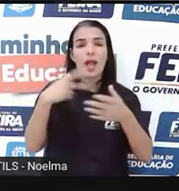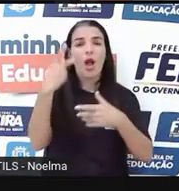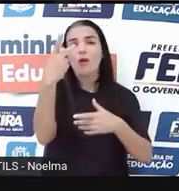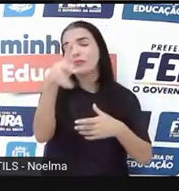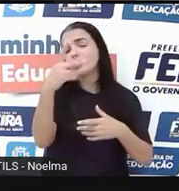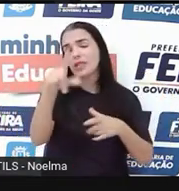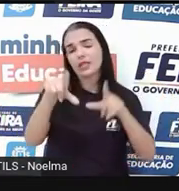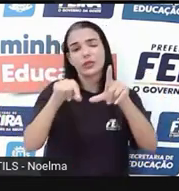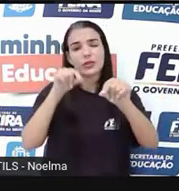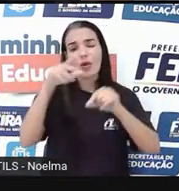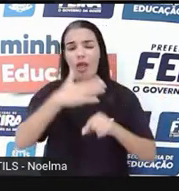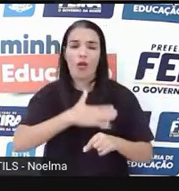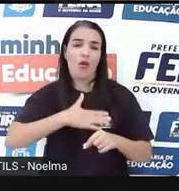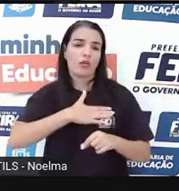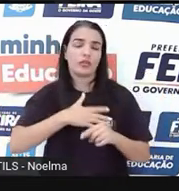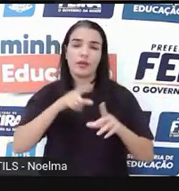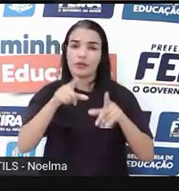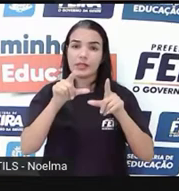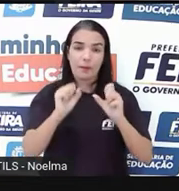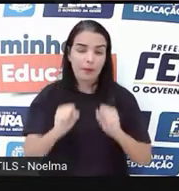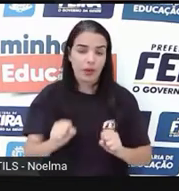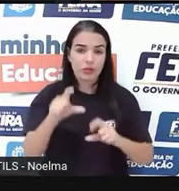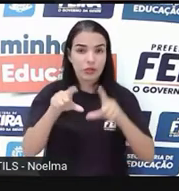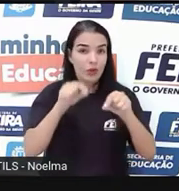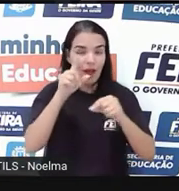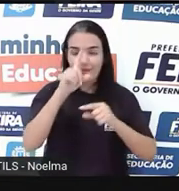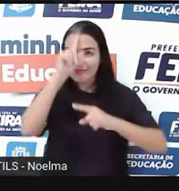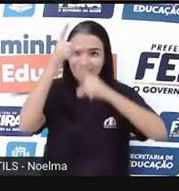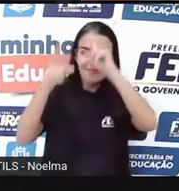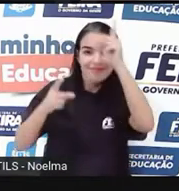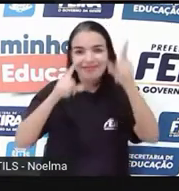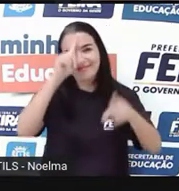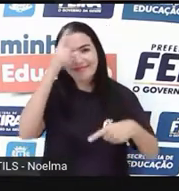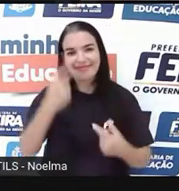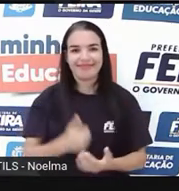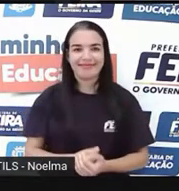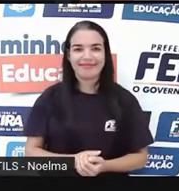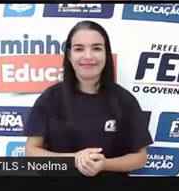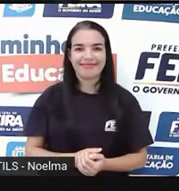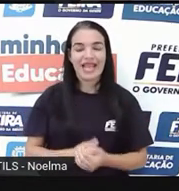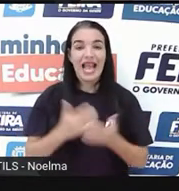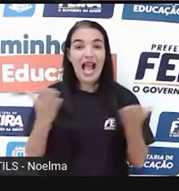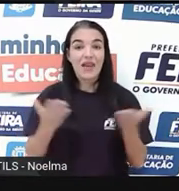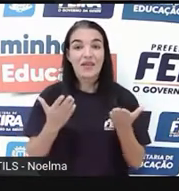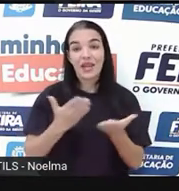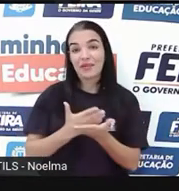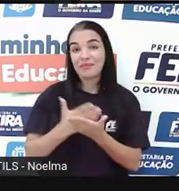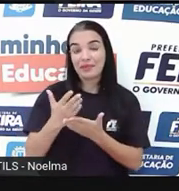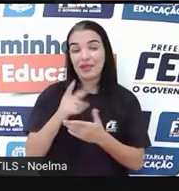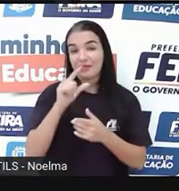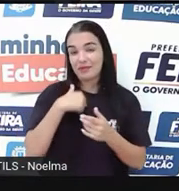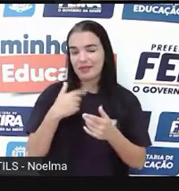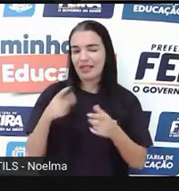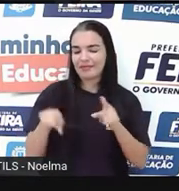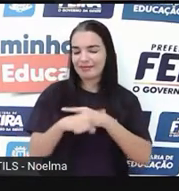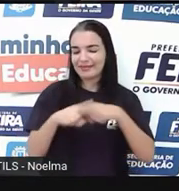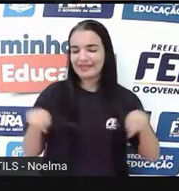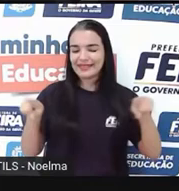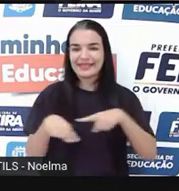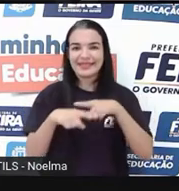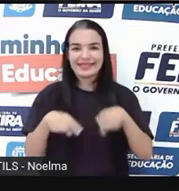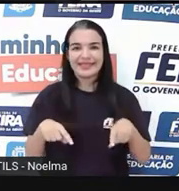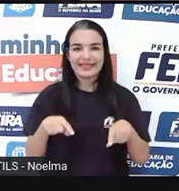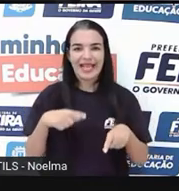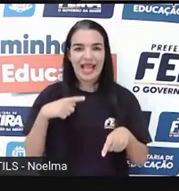você goste, né? Porque vale aqui a criatividade. E para a nossa festa, eu escolhi uma canção.